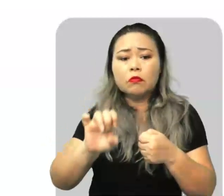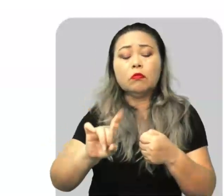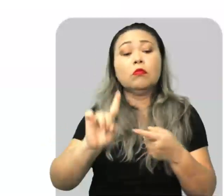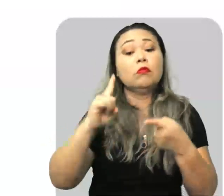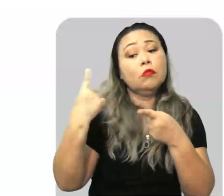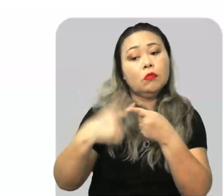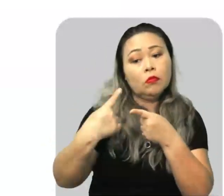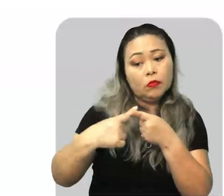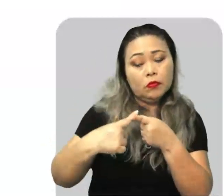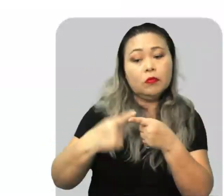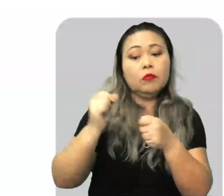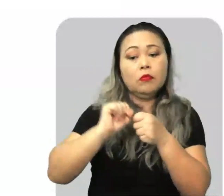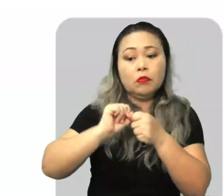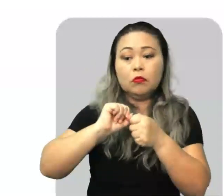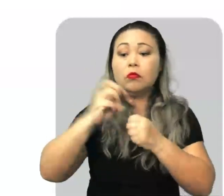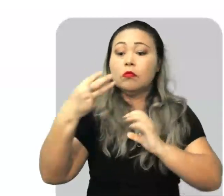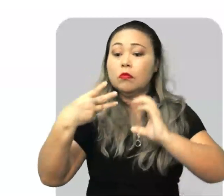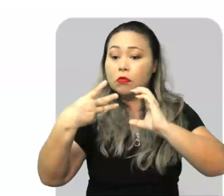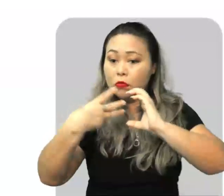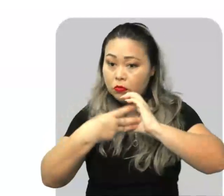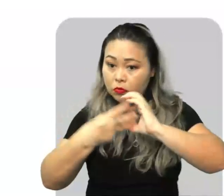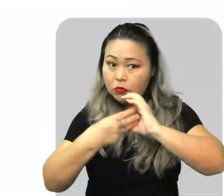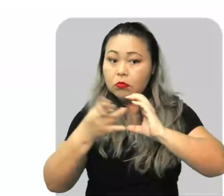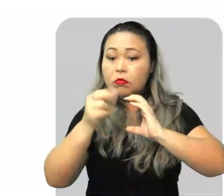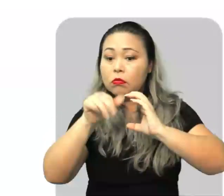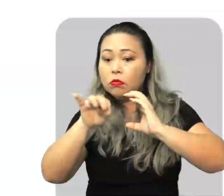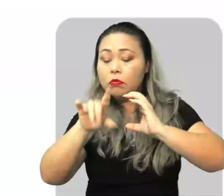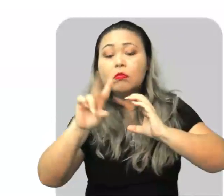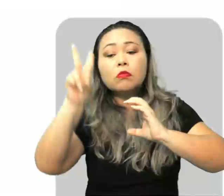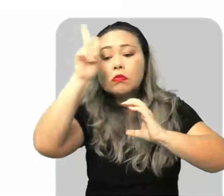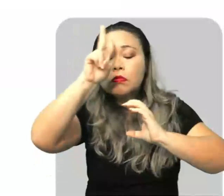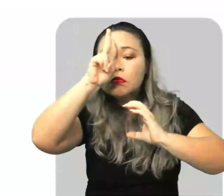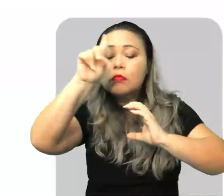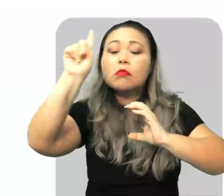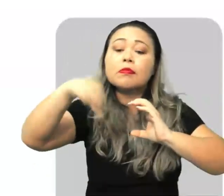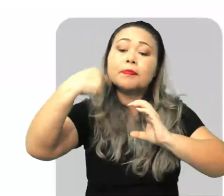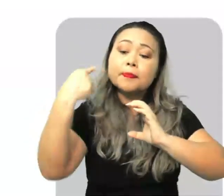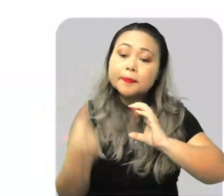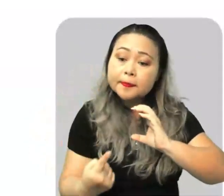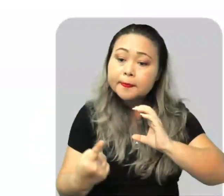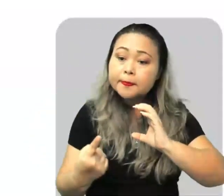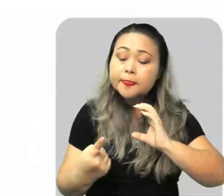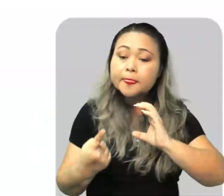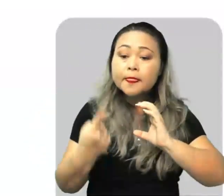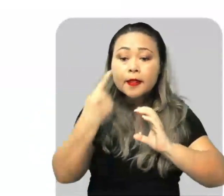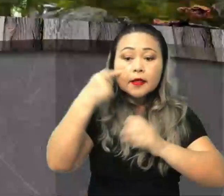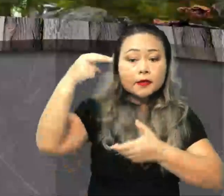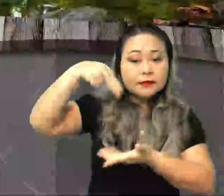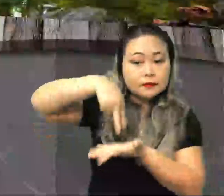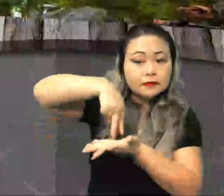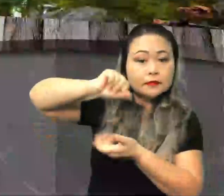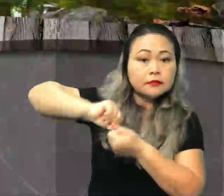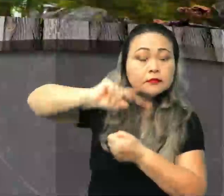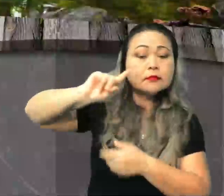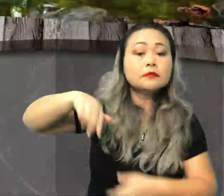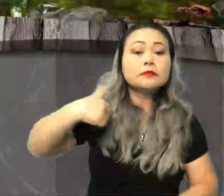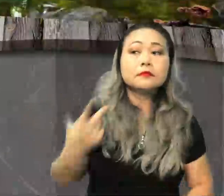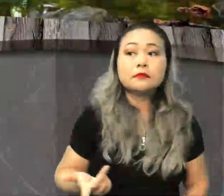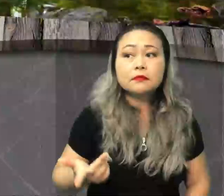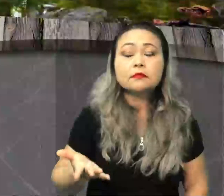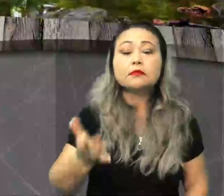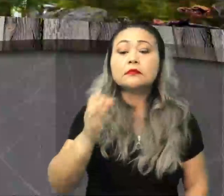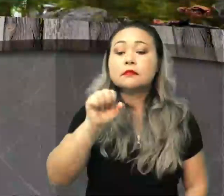eucariontes, porque possuem a célula eucariótica. Lembrando que a célula eucariótica, pode colocar eu aqui,